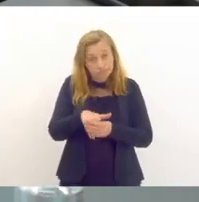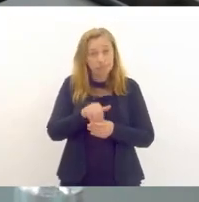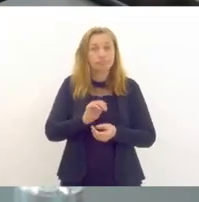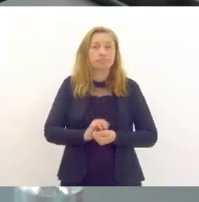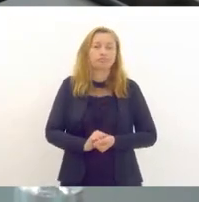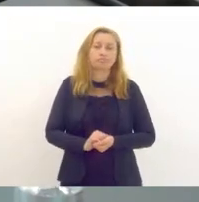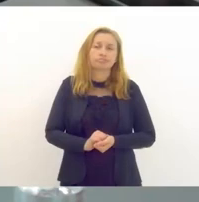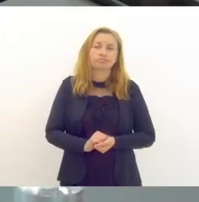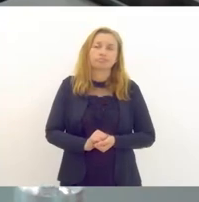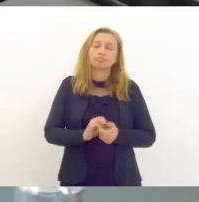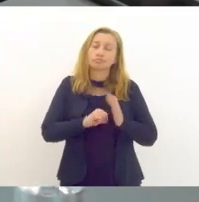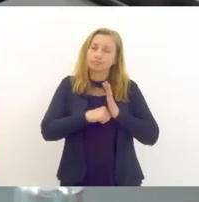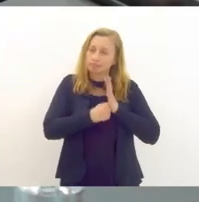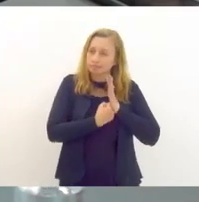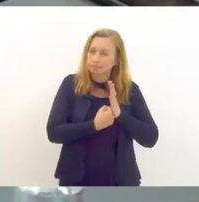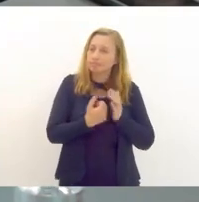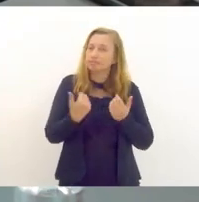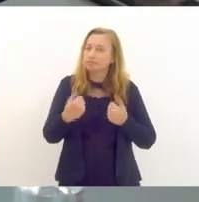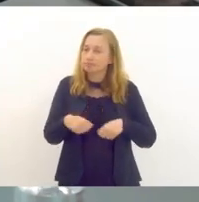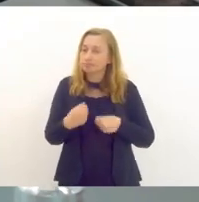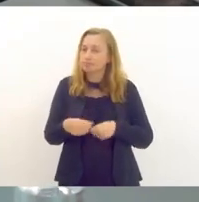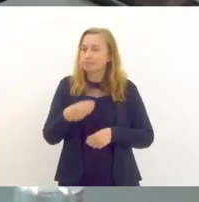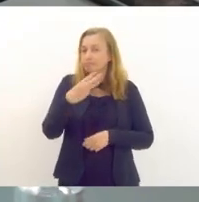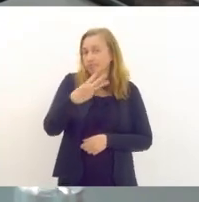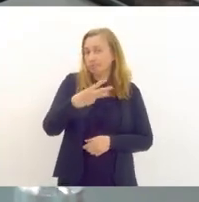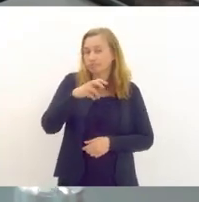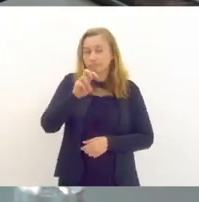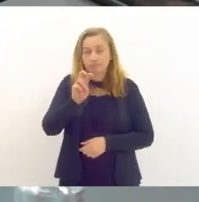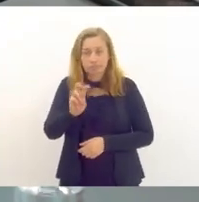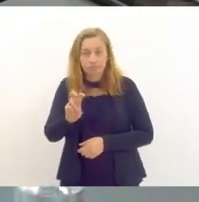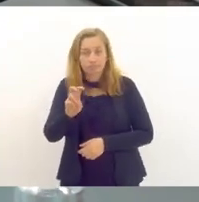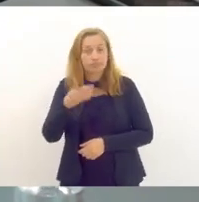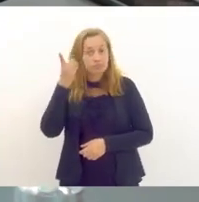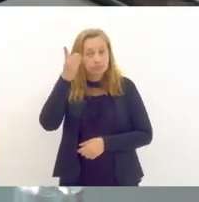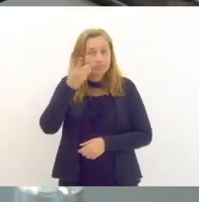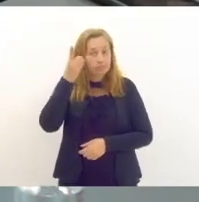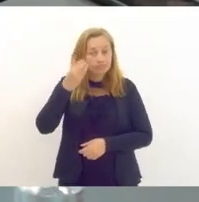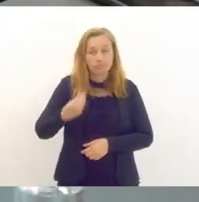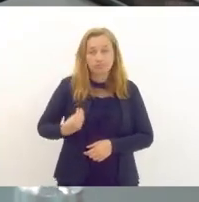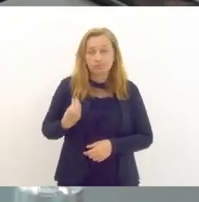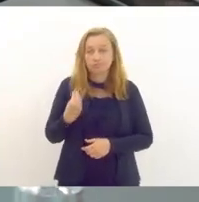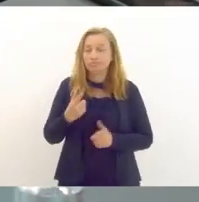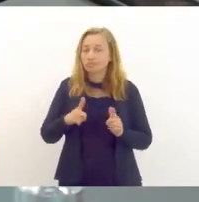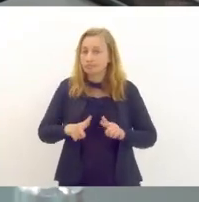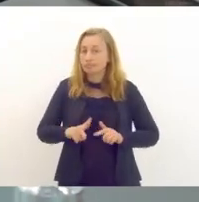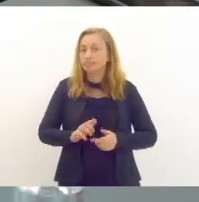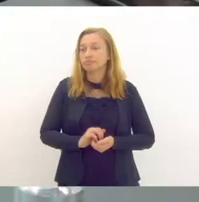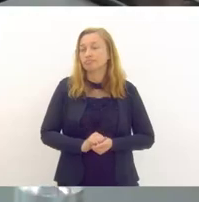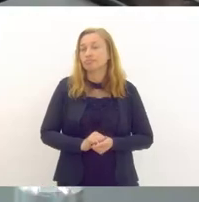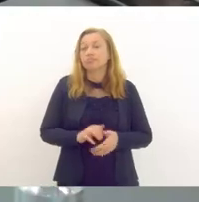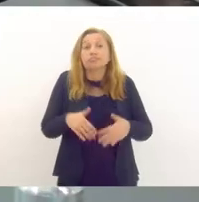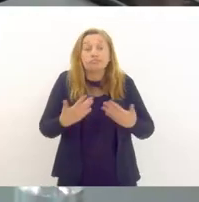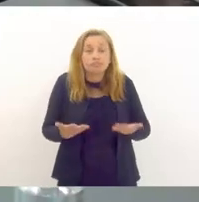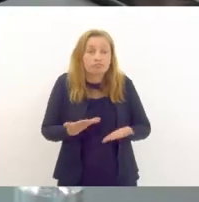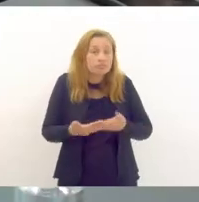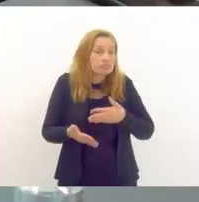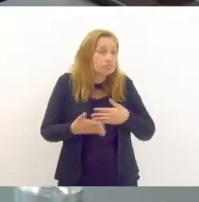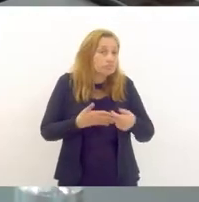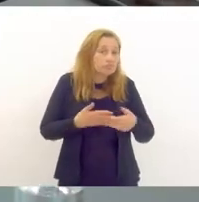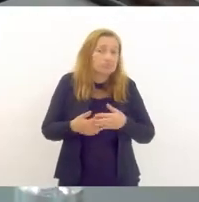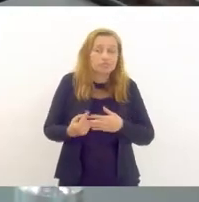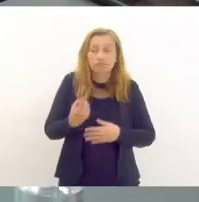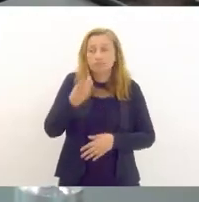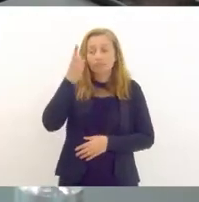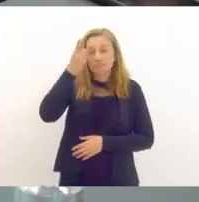os ventos e precisa 35 é deputados presentes então qualquer um deputado